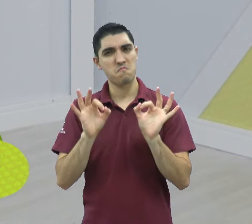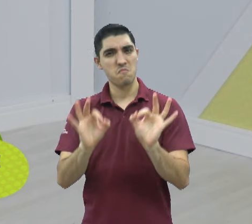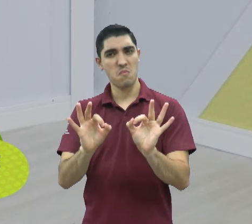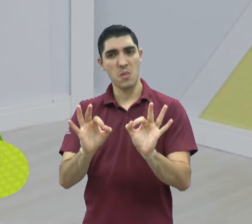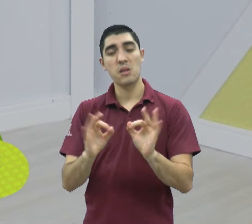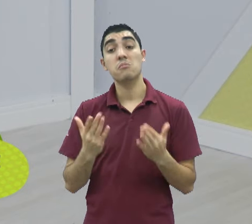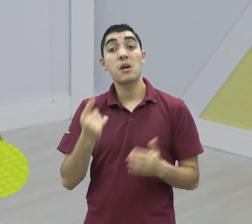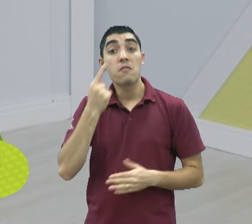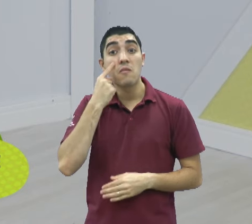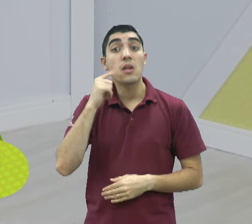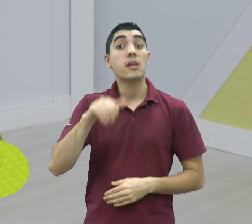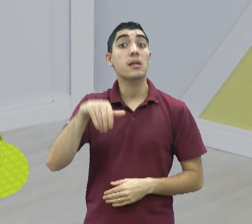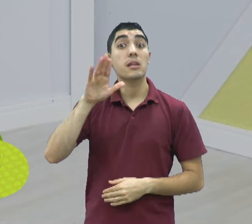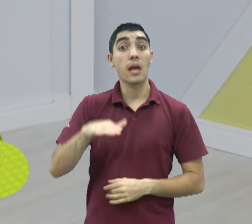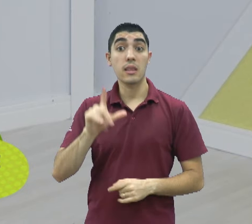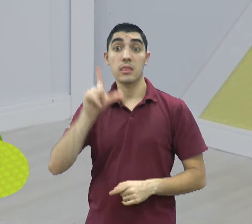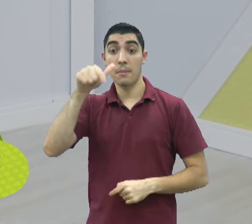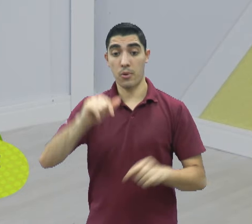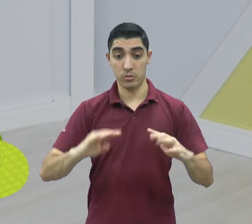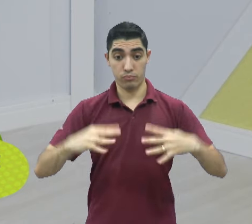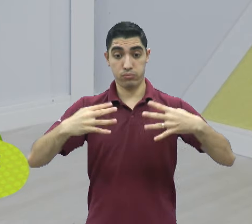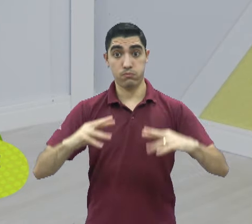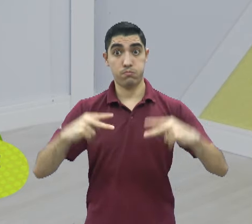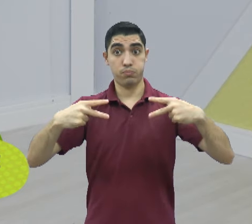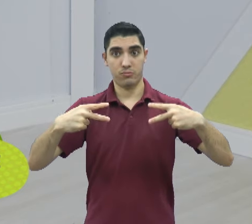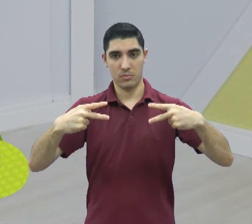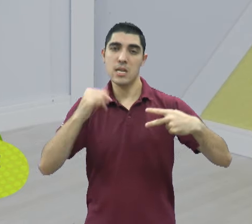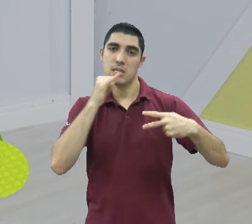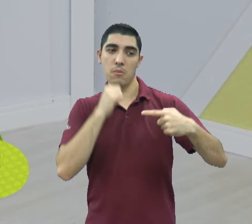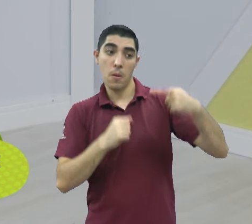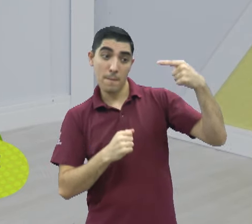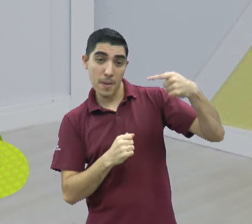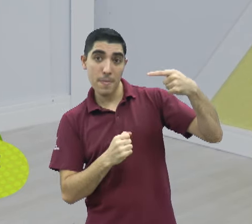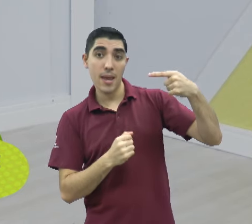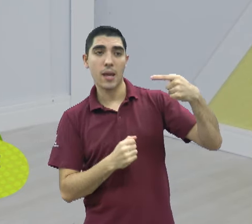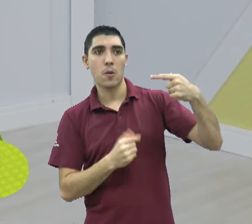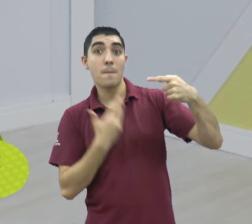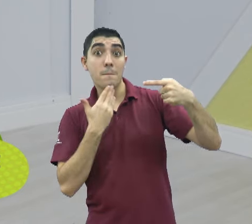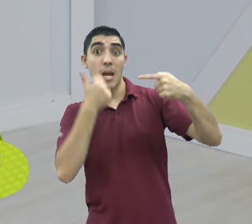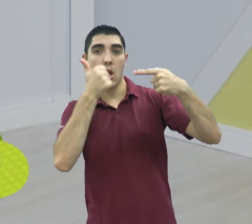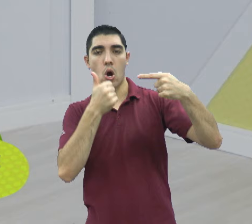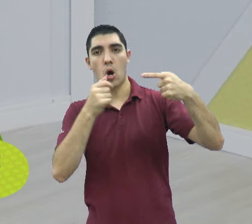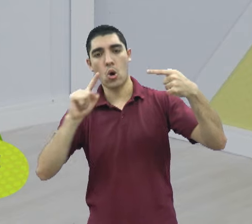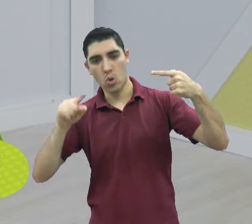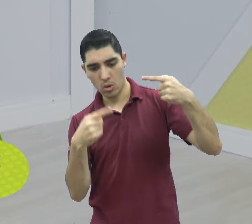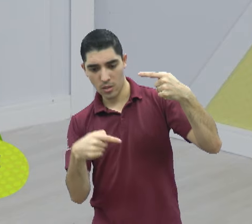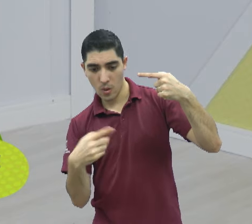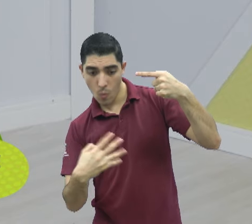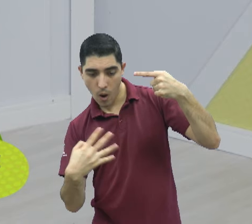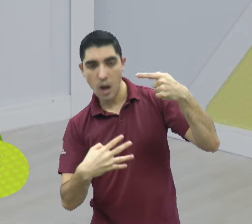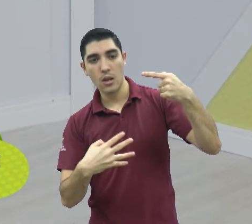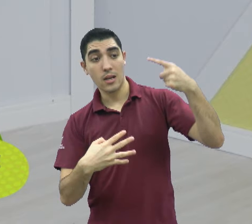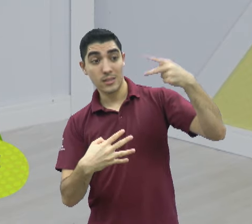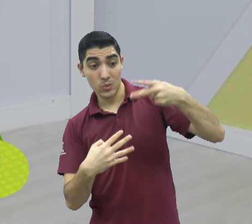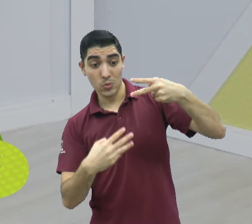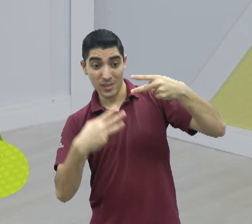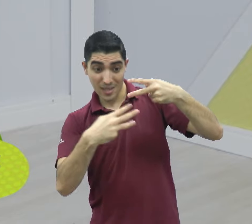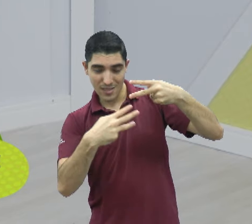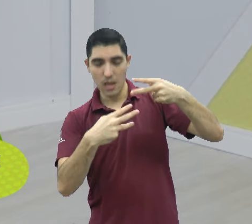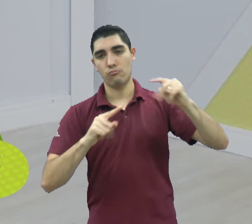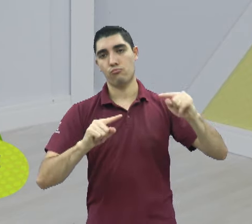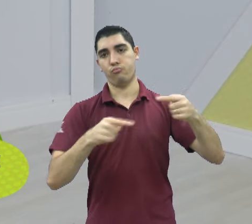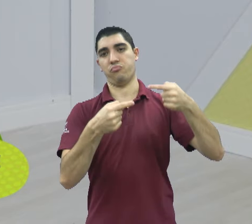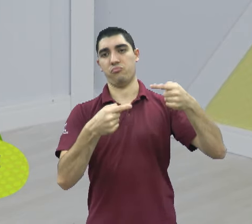para ver quem enfrenta quem. Melhor campanha enfrenta a quarta pior campanha, segunda e terceira melhores campanhas se enfrentam e